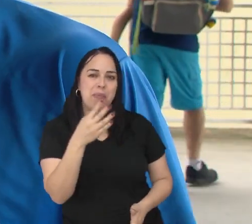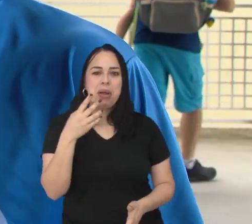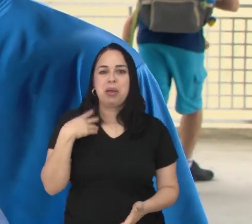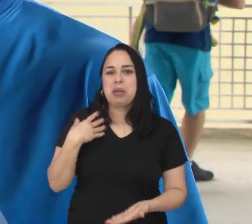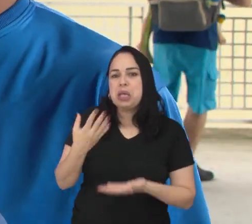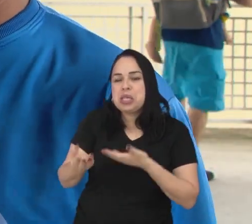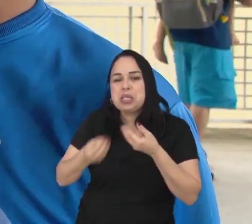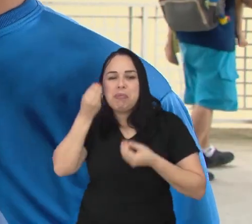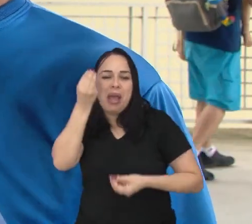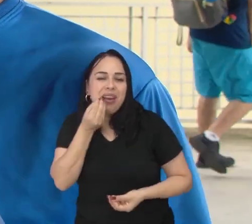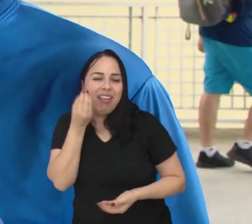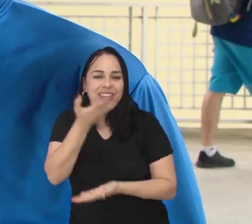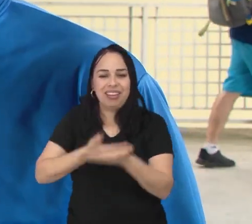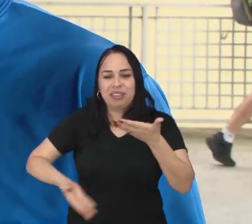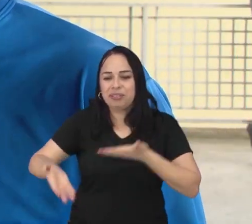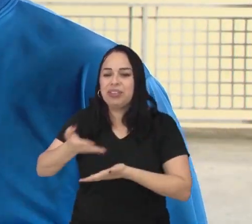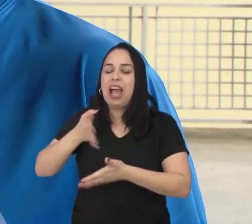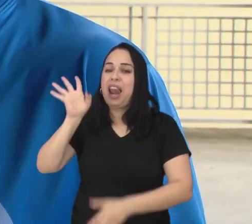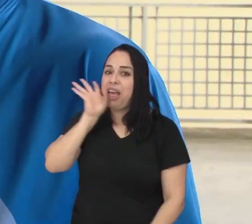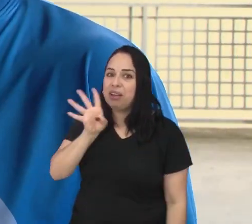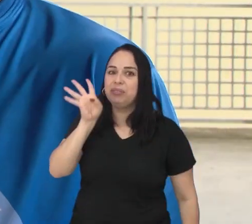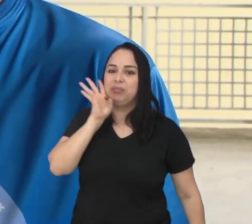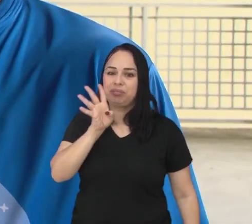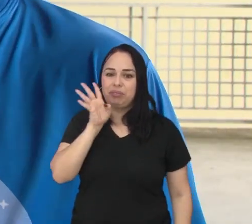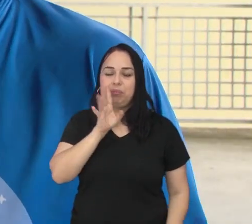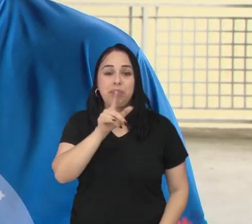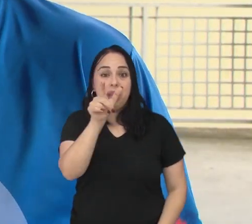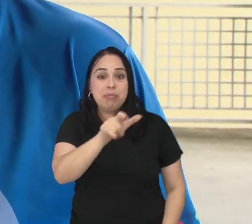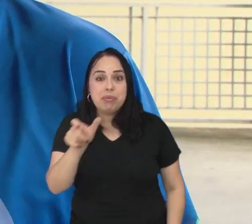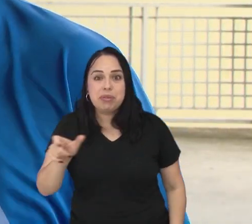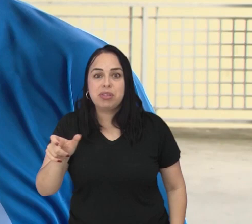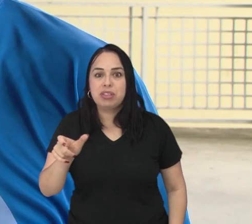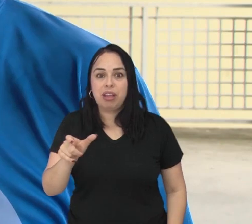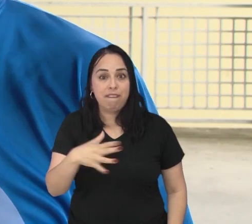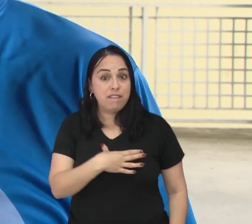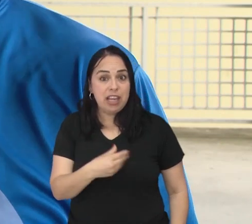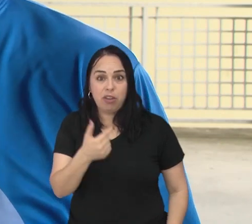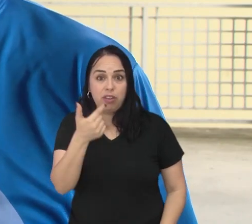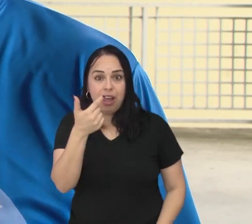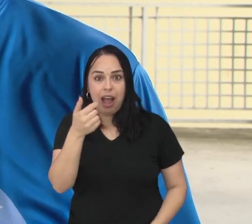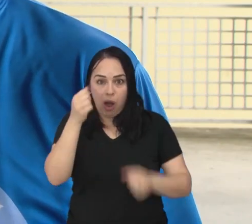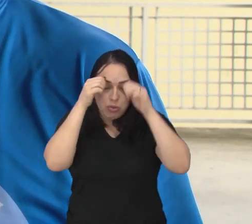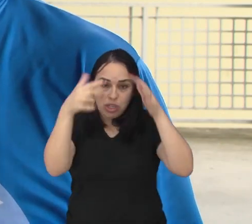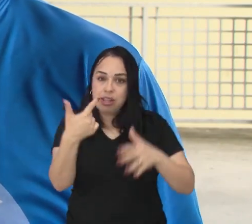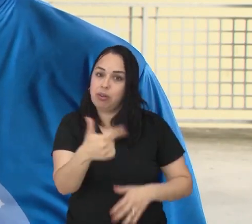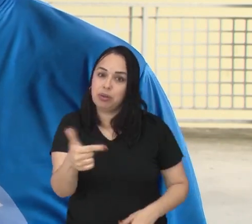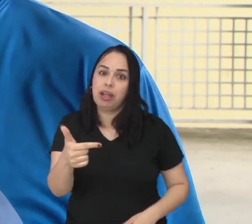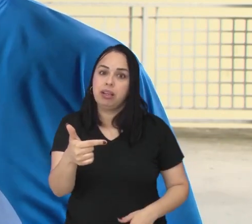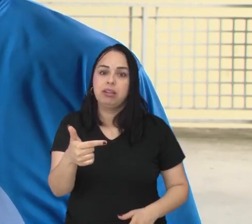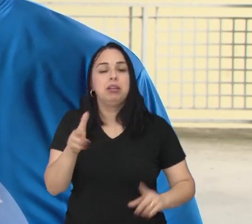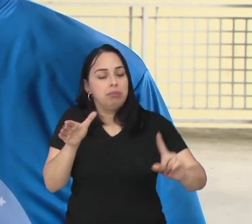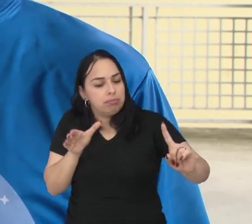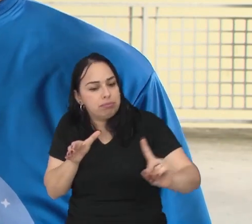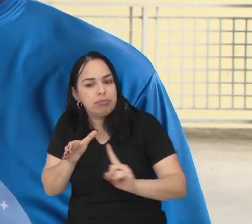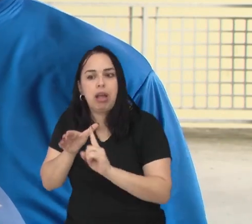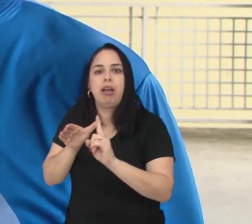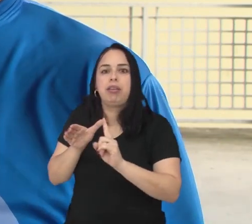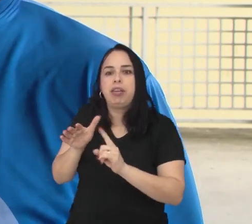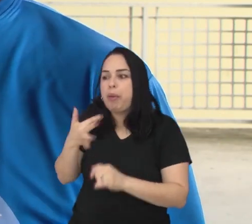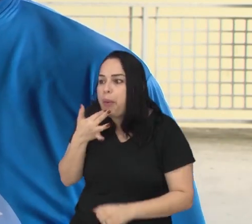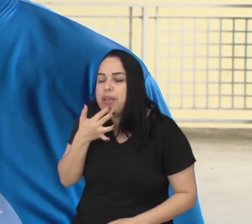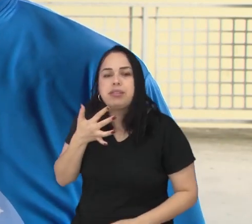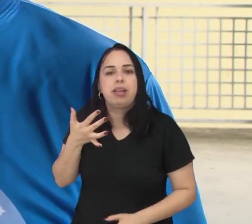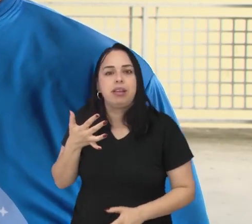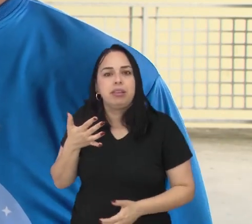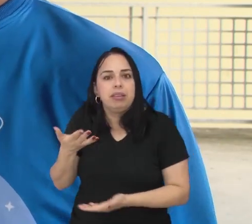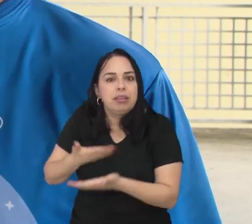aí já troca ideia, troca experiência e também é legal para as pessoas que não têm filho autista, a estarem juntos, a conhecer